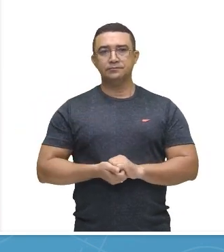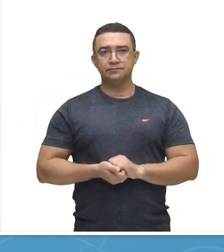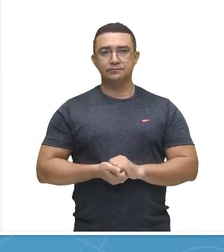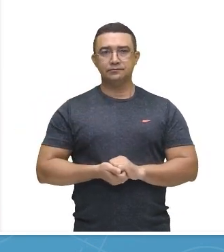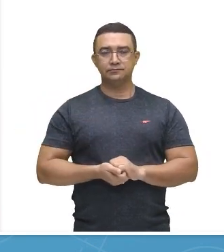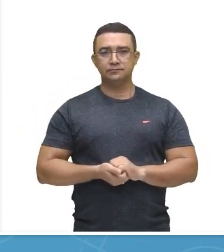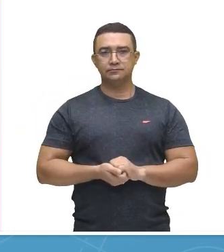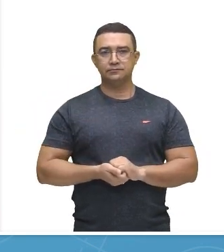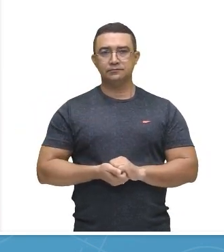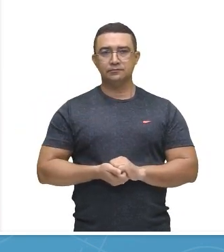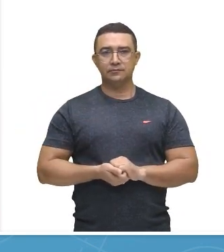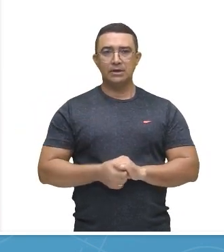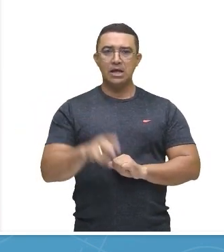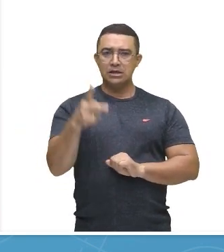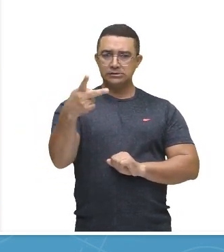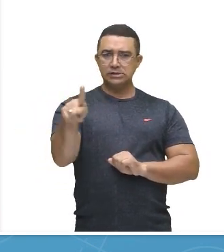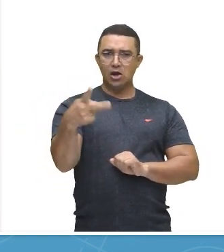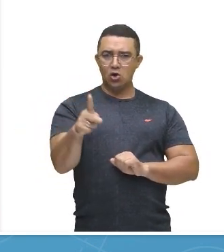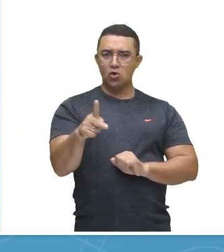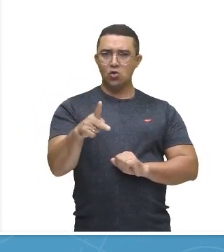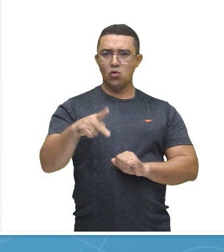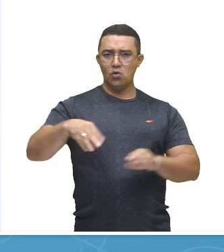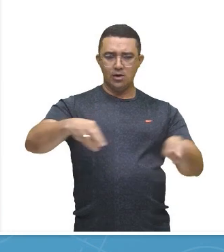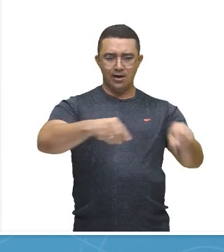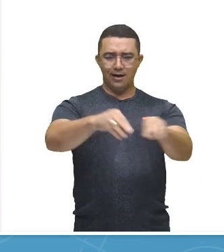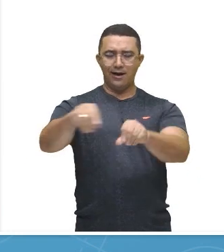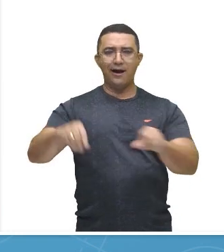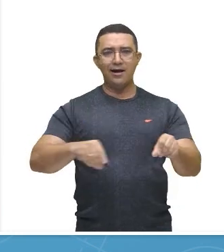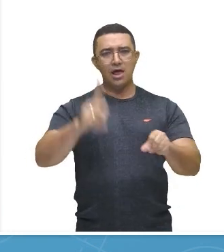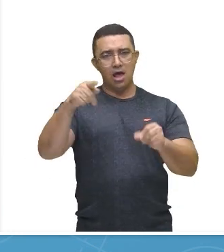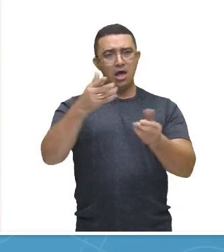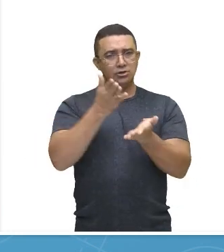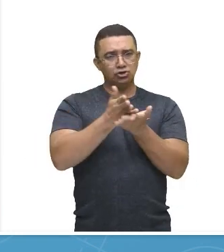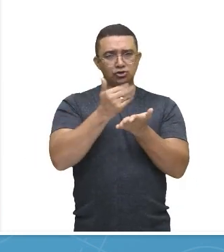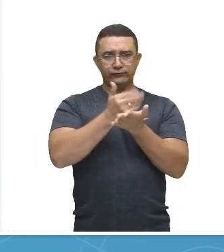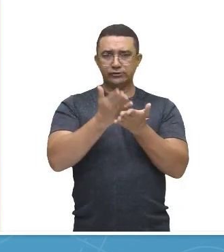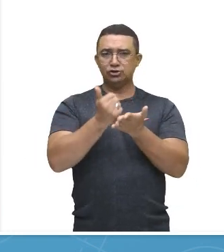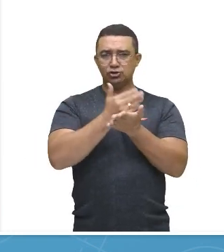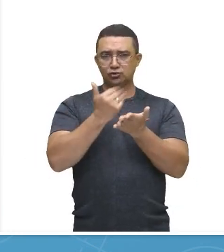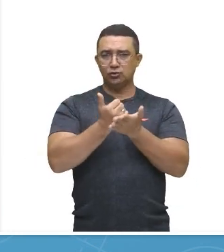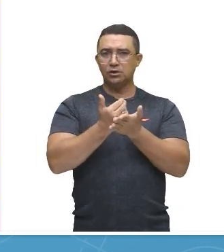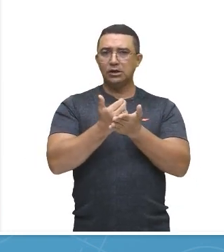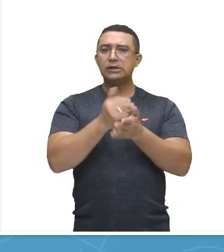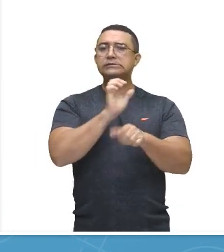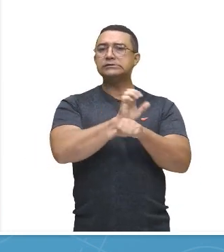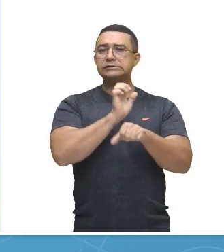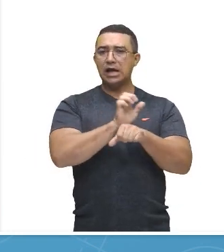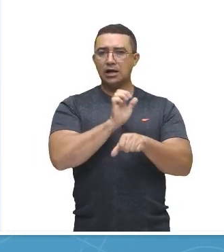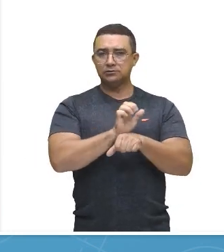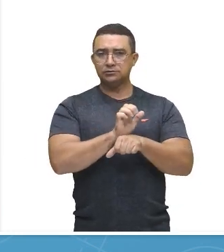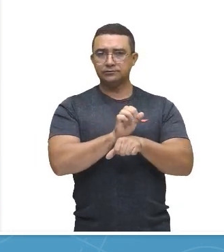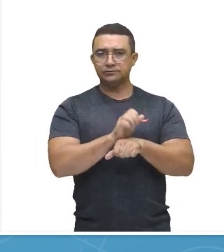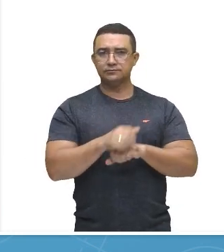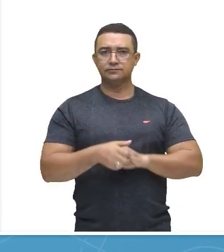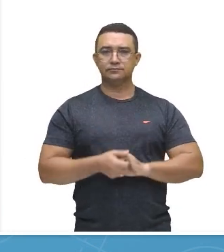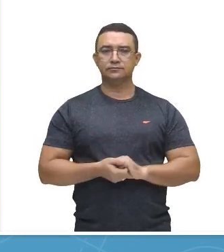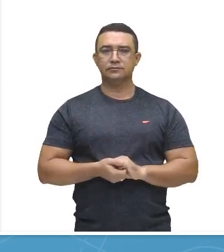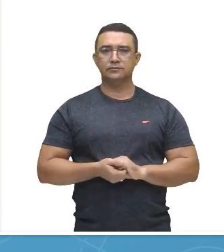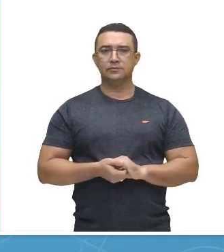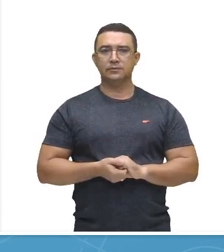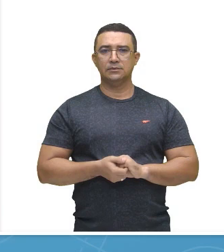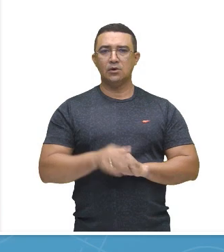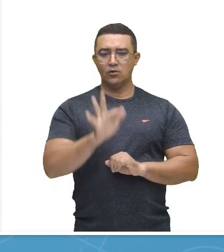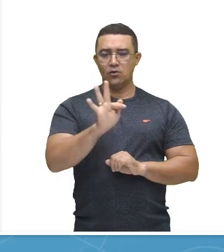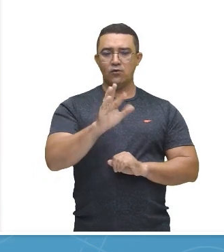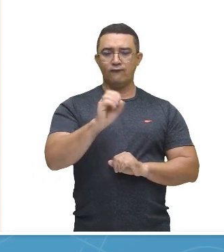foi dividido em... Observe o foi dividido. É uma locução verbal. Observe o vamos fazer. É uma locução verbal.